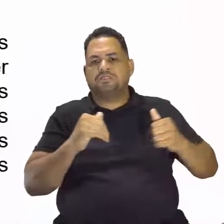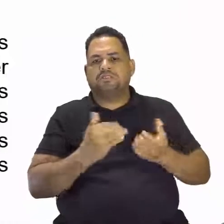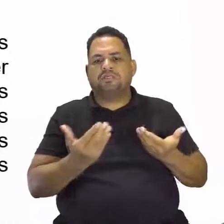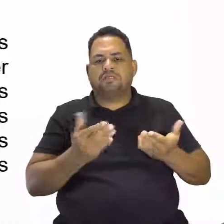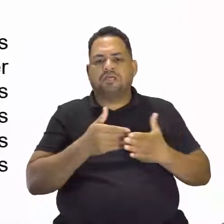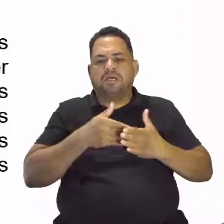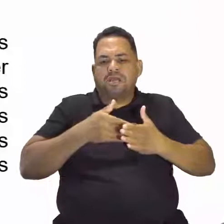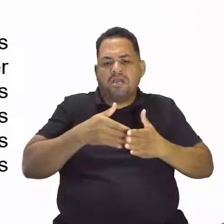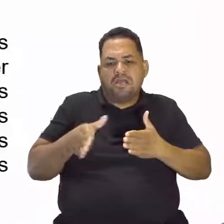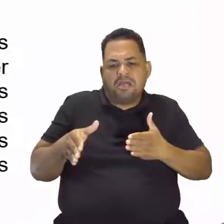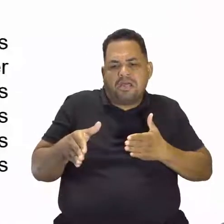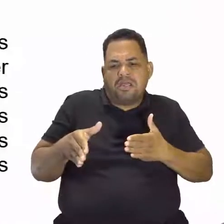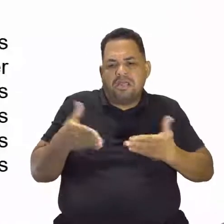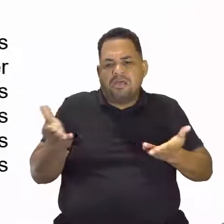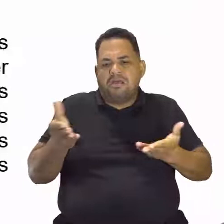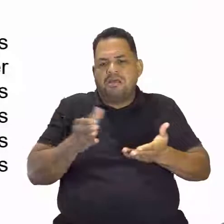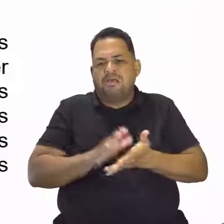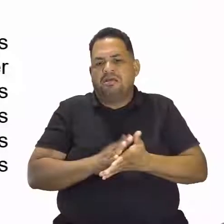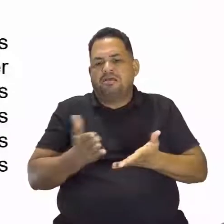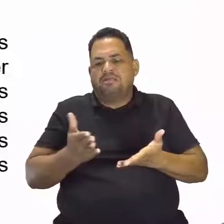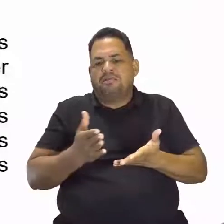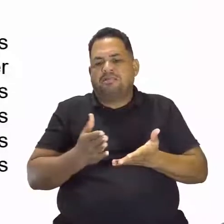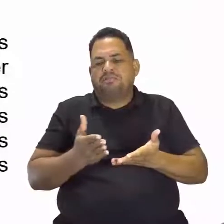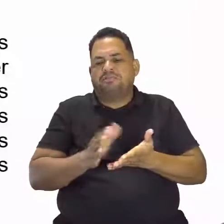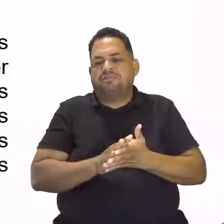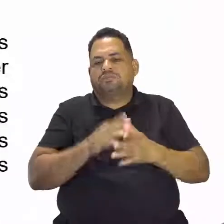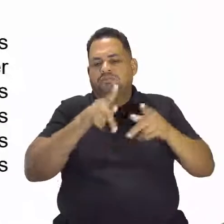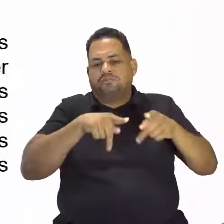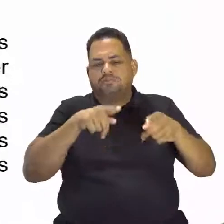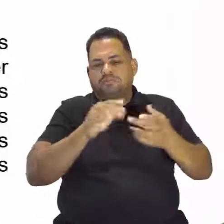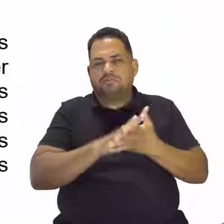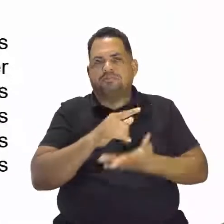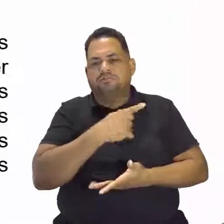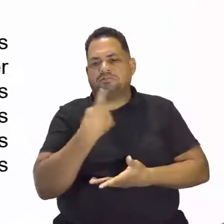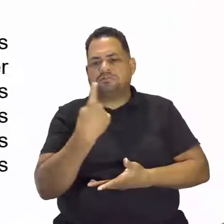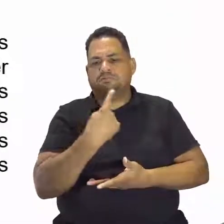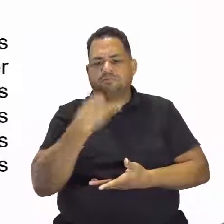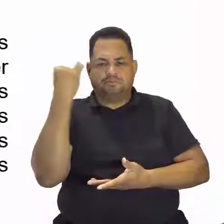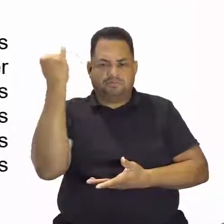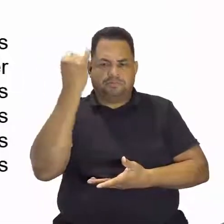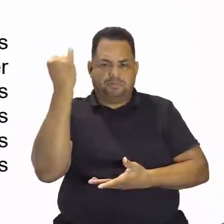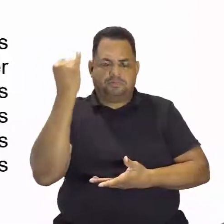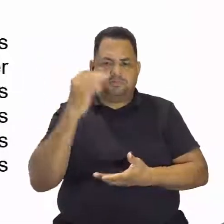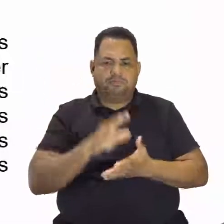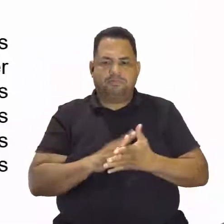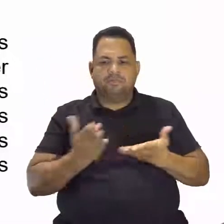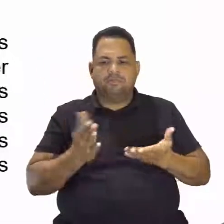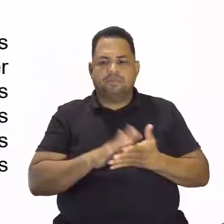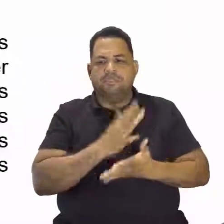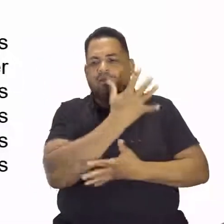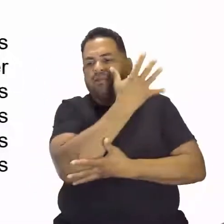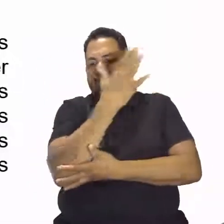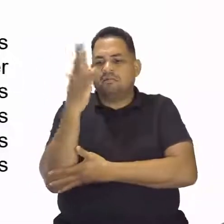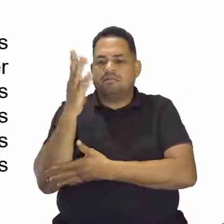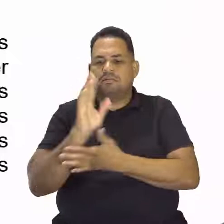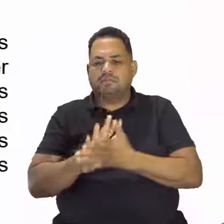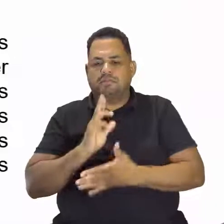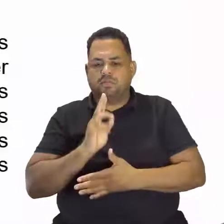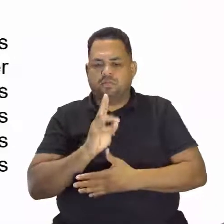nossas comunidades, as nossas populações que são tão importantes para esse meio ambiente permanecer